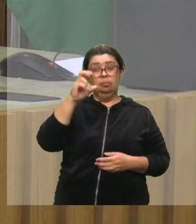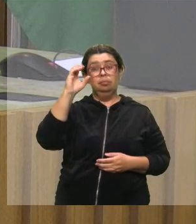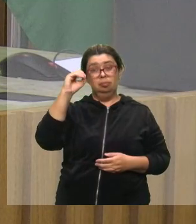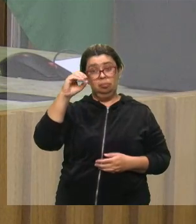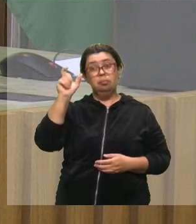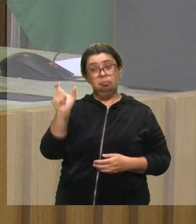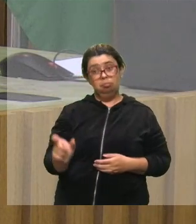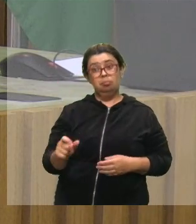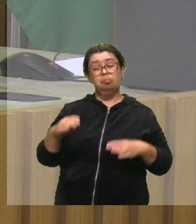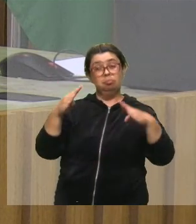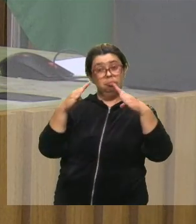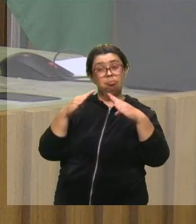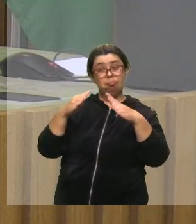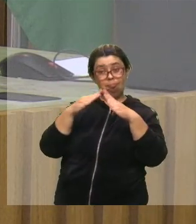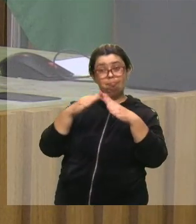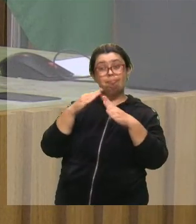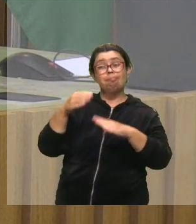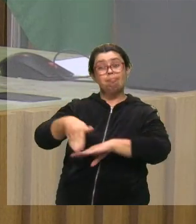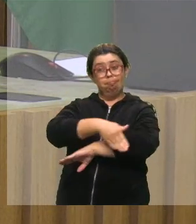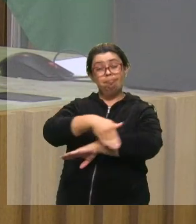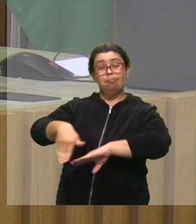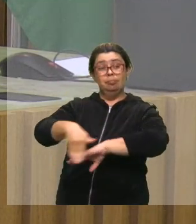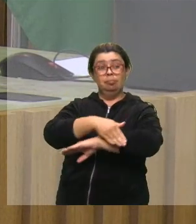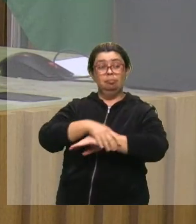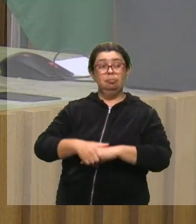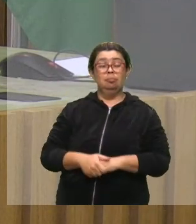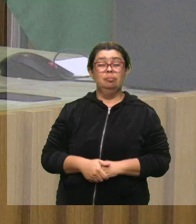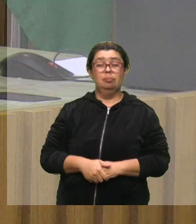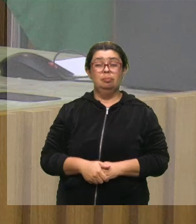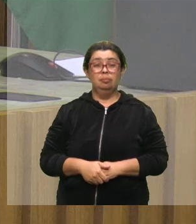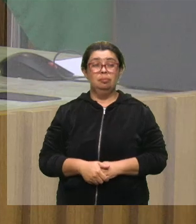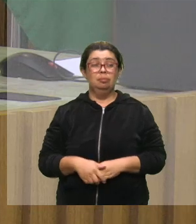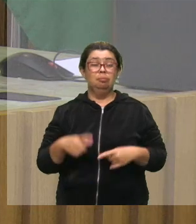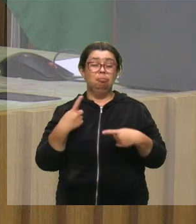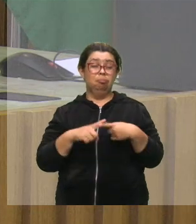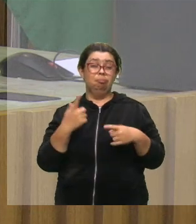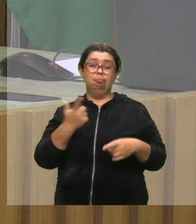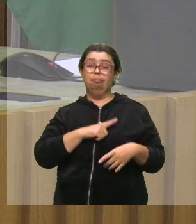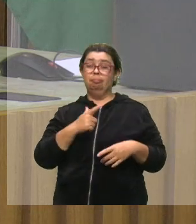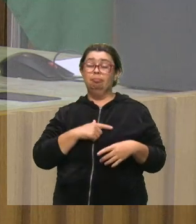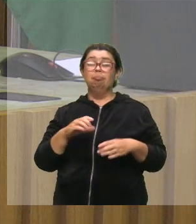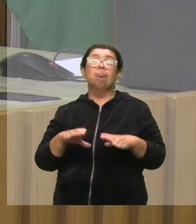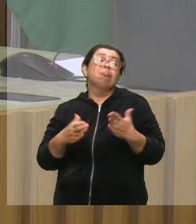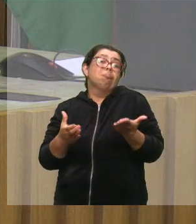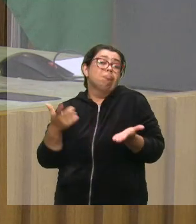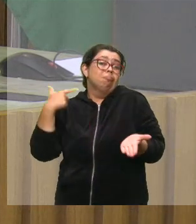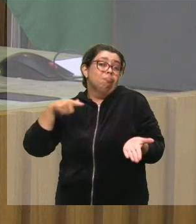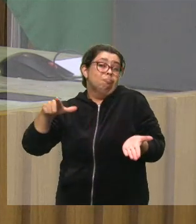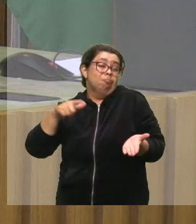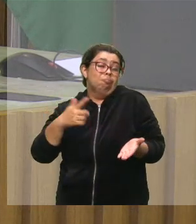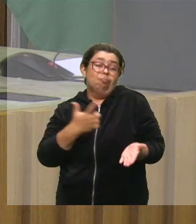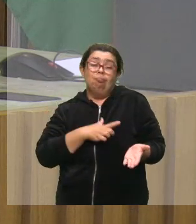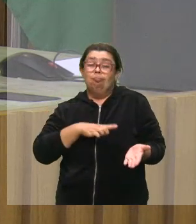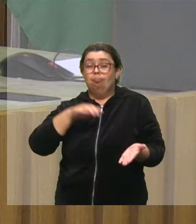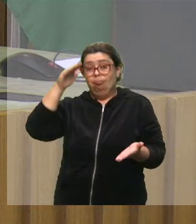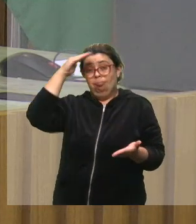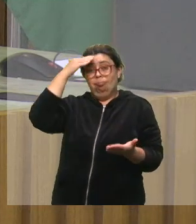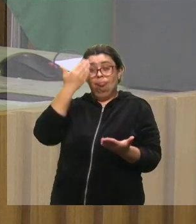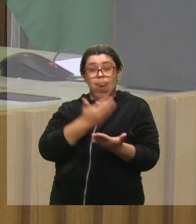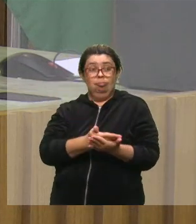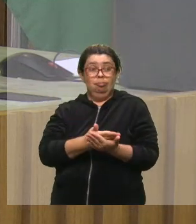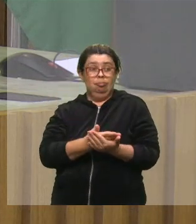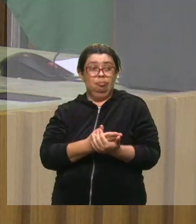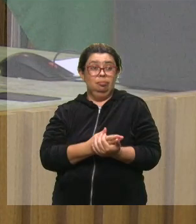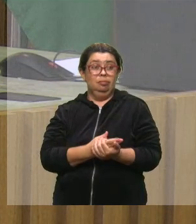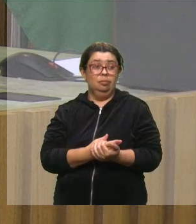rua, e fica um para o lado, um para o outro, um para o lado, para o outro, por quê? Porque não tem para onde ir, não tem a confiança de ir numa